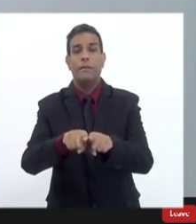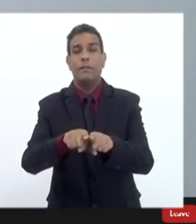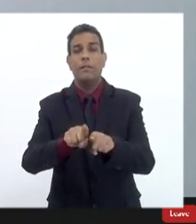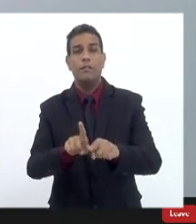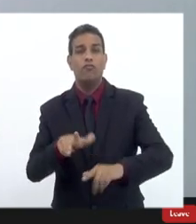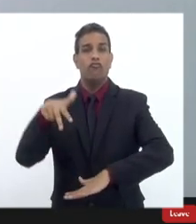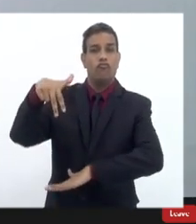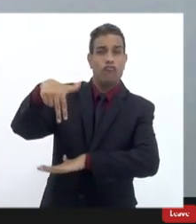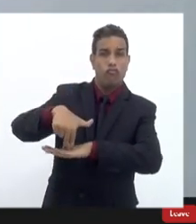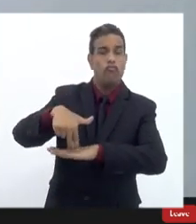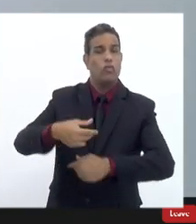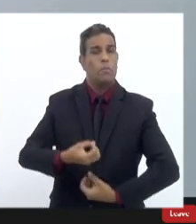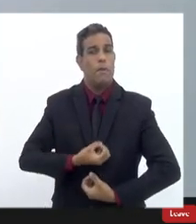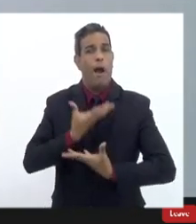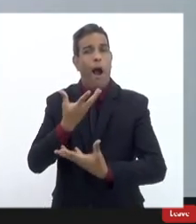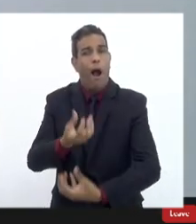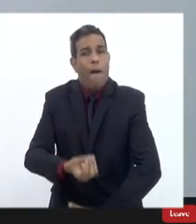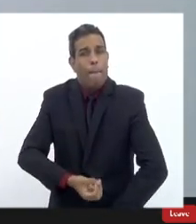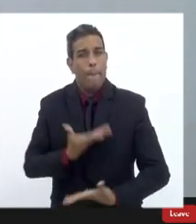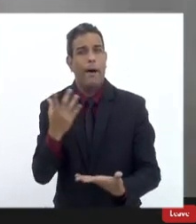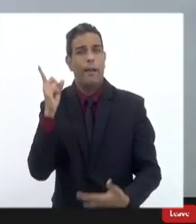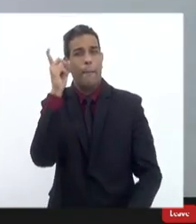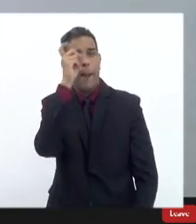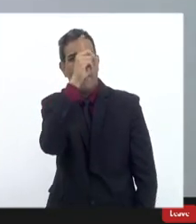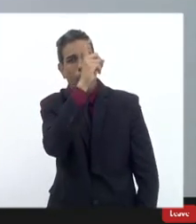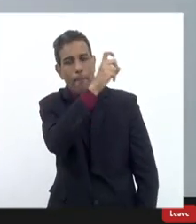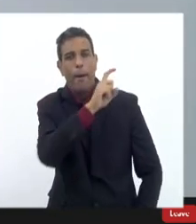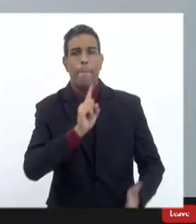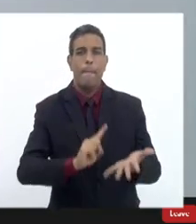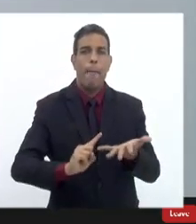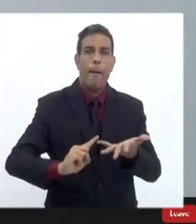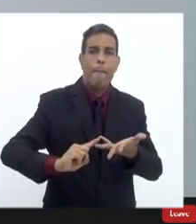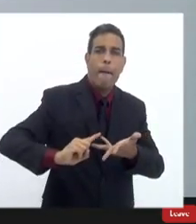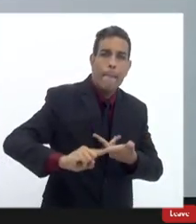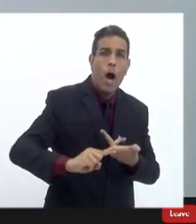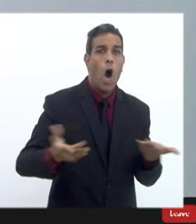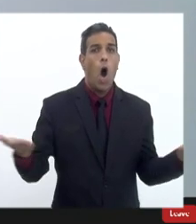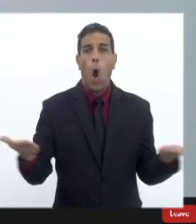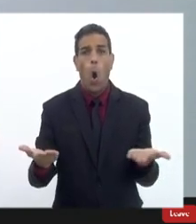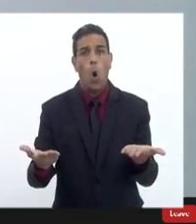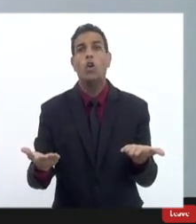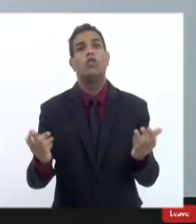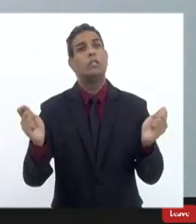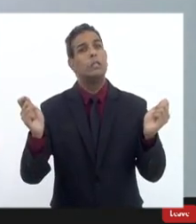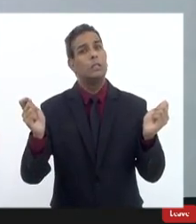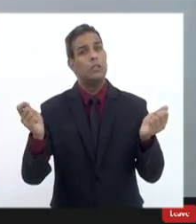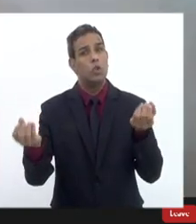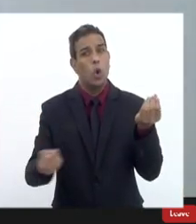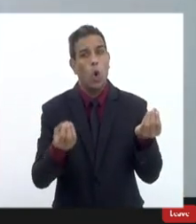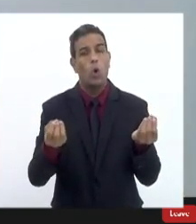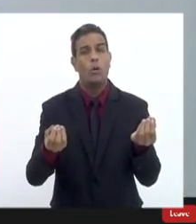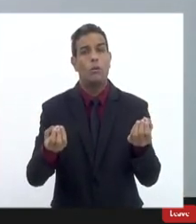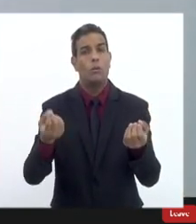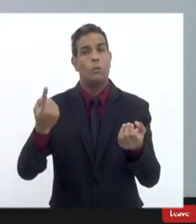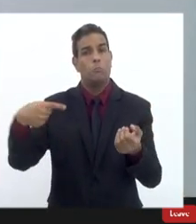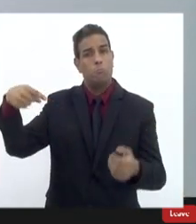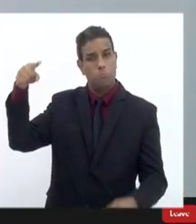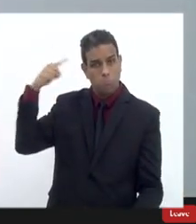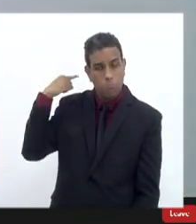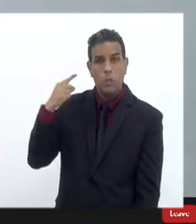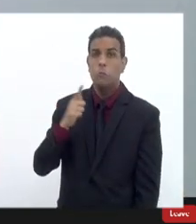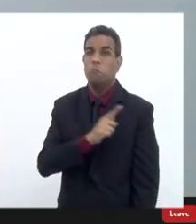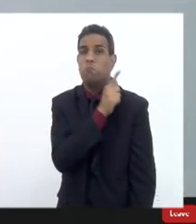estudantes, expressar um pouco das demandas que os estudantes apresentavam em determinado momento, e hoje não está sendo diferente. Infelizmente, nas outras gestões,